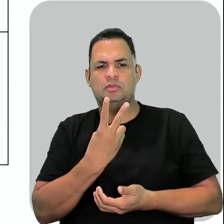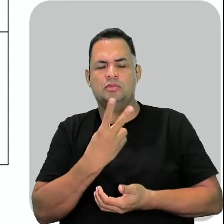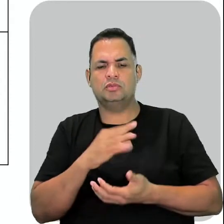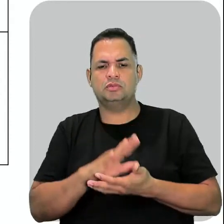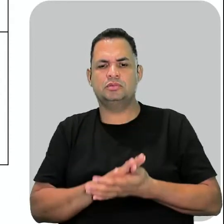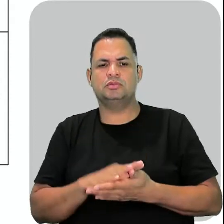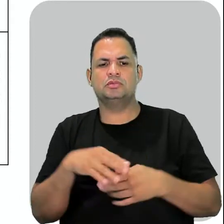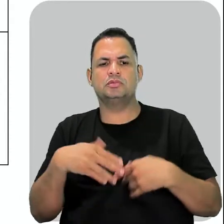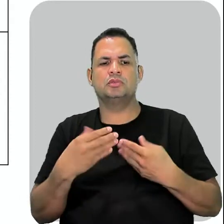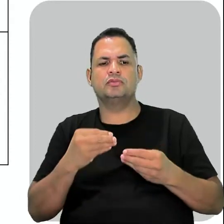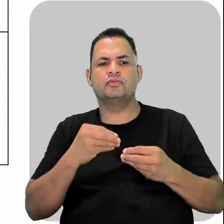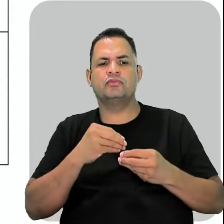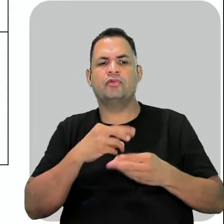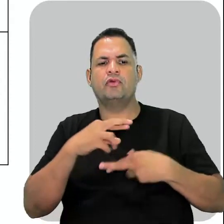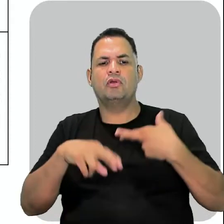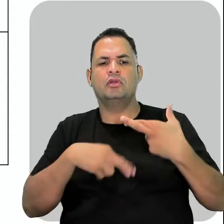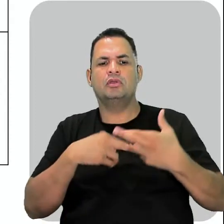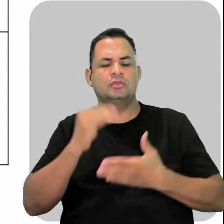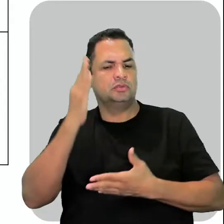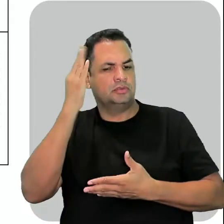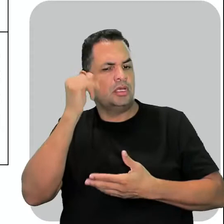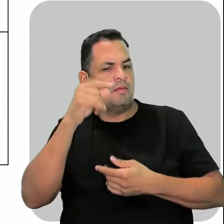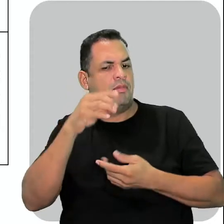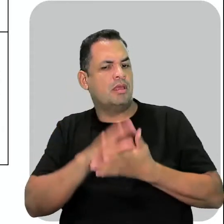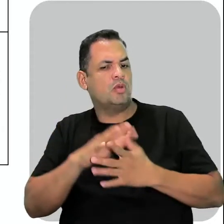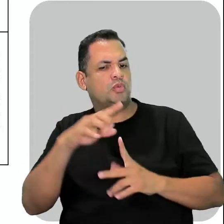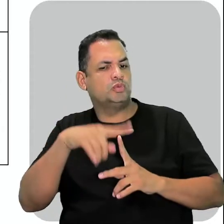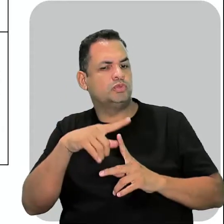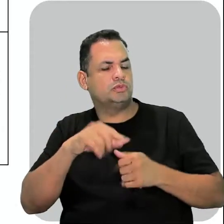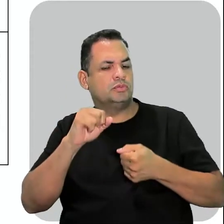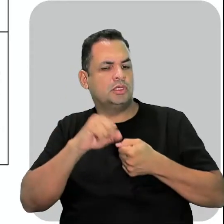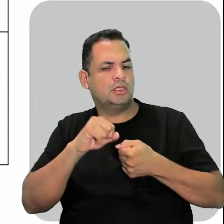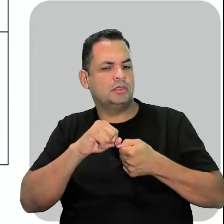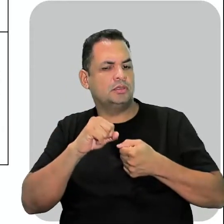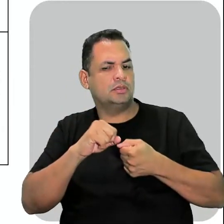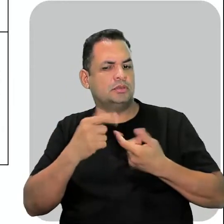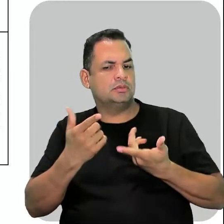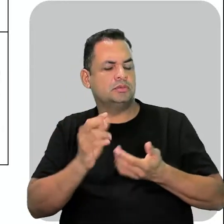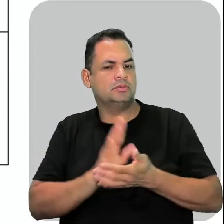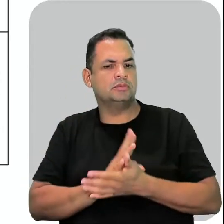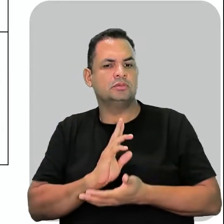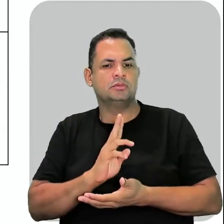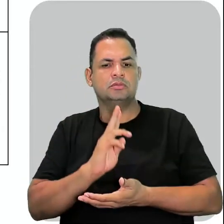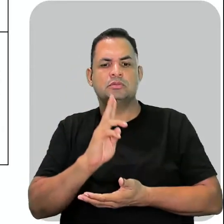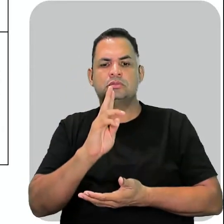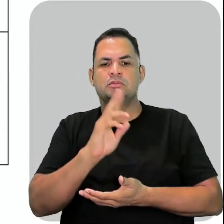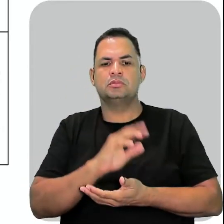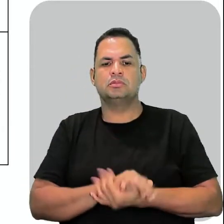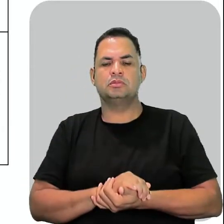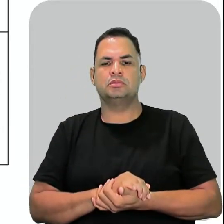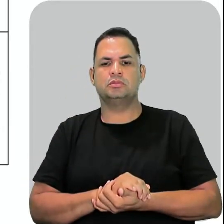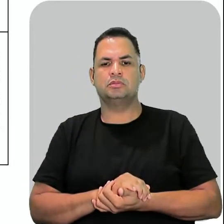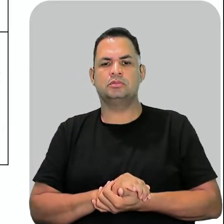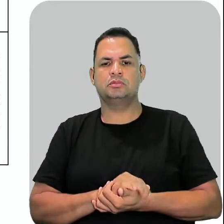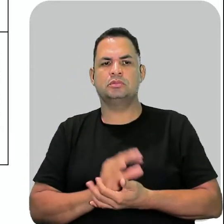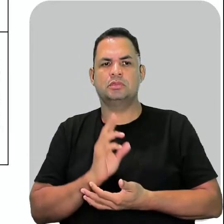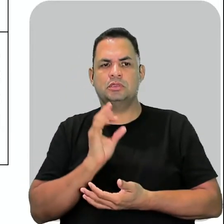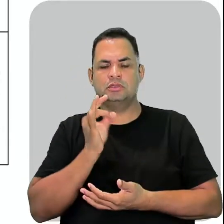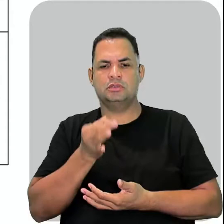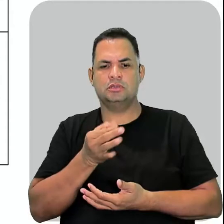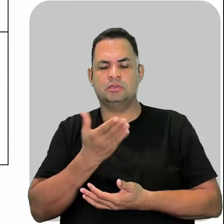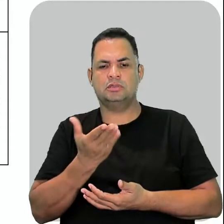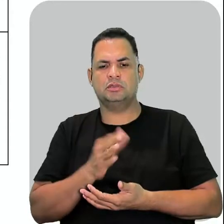Quando a pessoa for reciclar ele, já vai saber o tipo de material que ele é feito e o tipo de processo de reciclagem que é adequado para